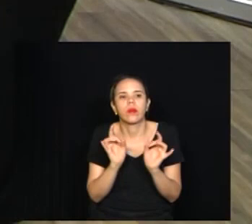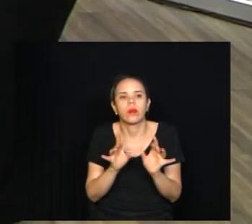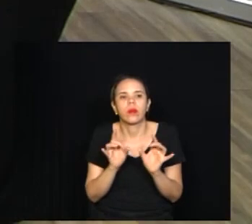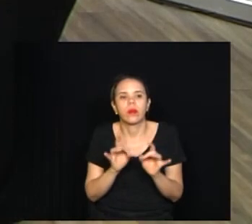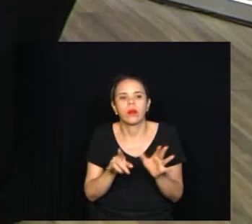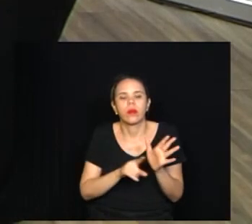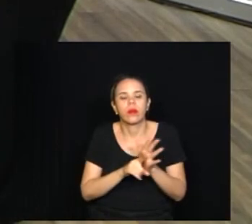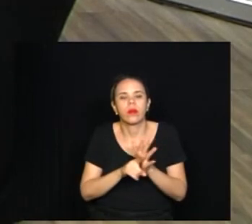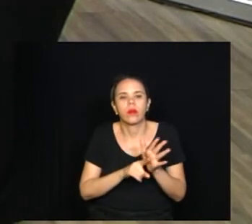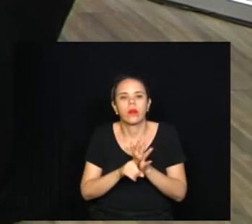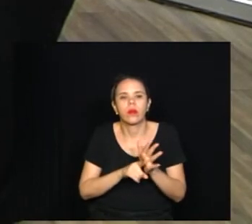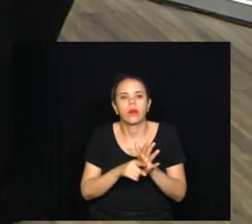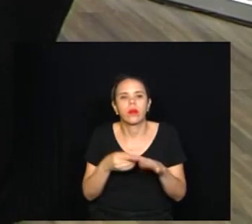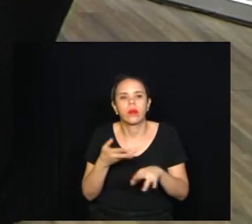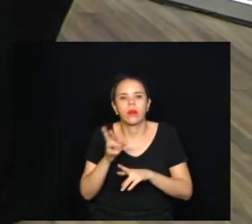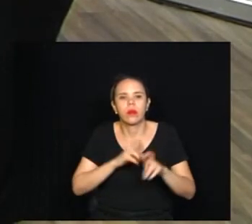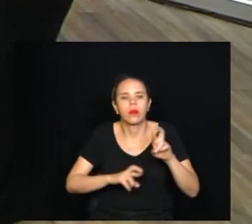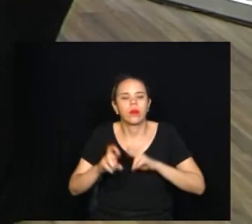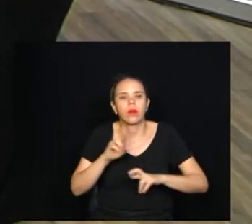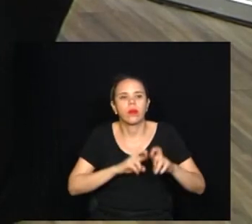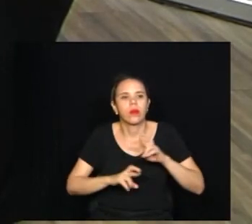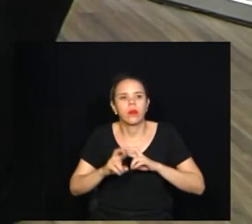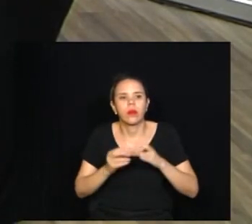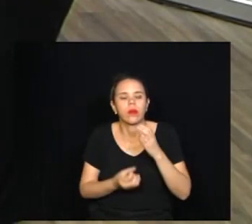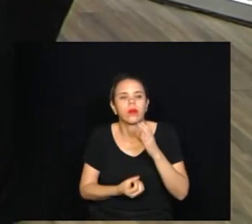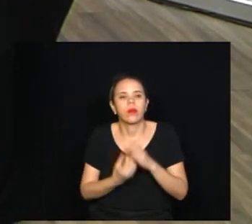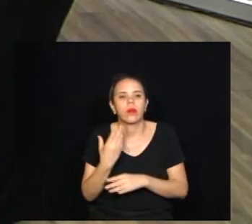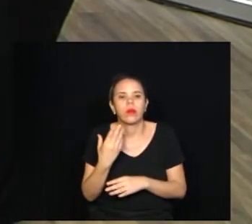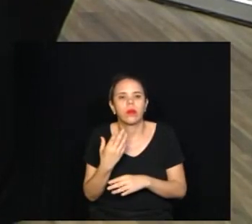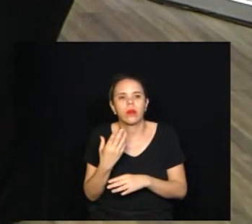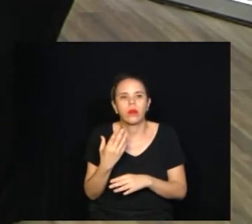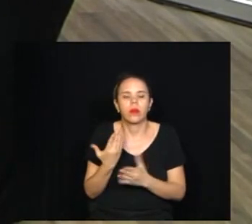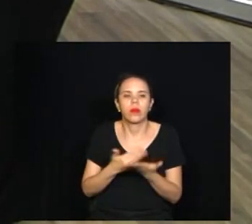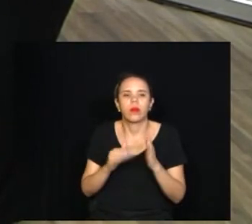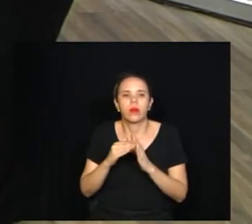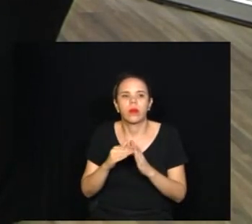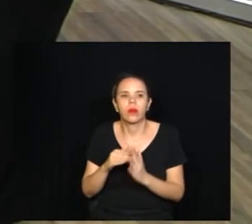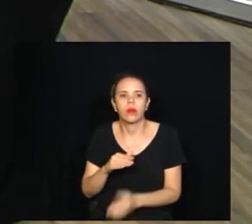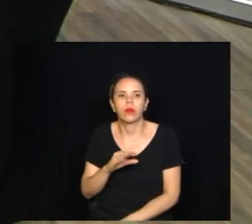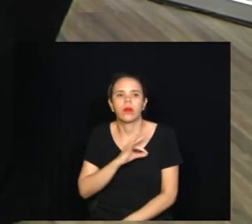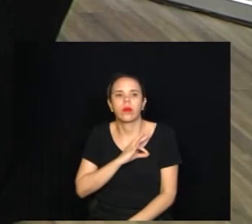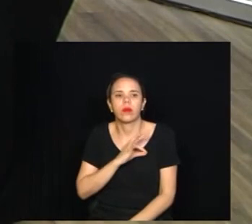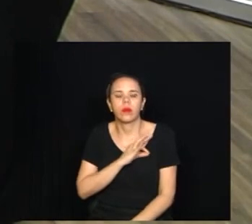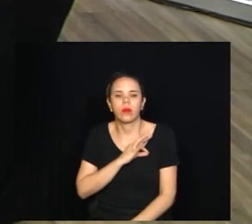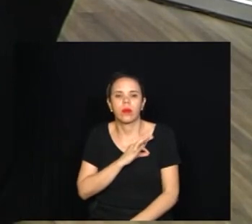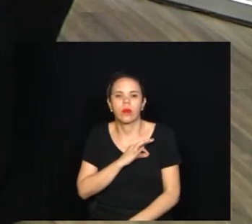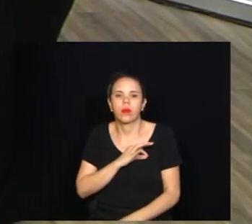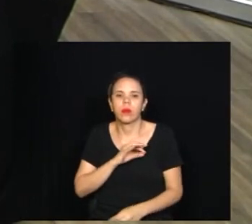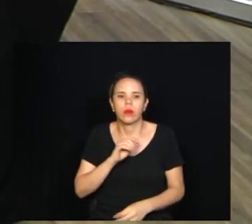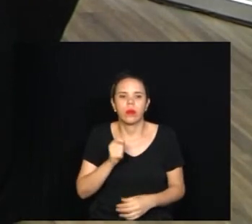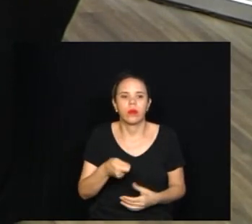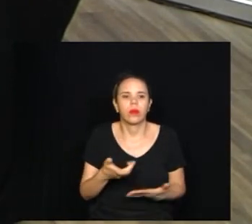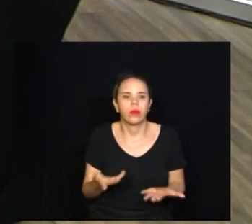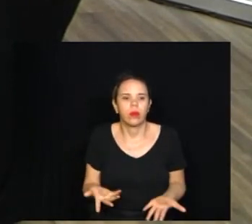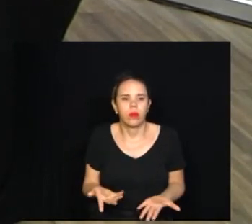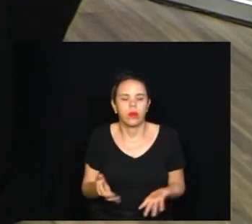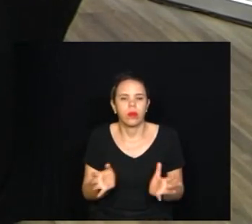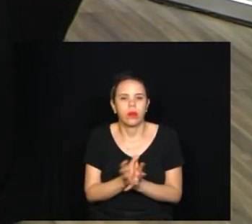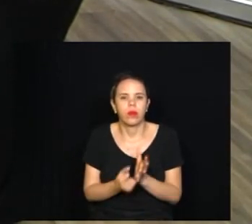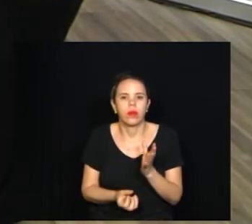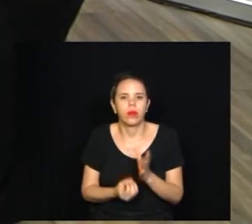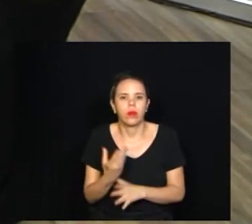de Estudos que vão analisar a criação da Escola Cívico-Militar. Essa comissão